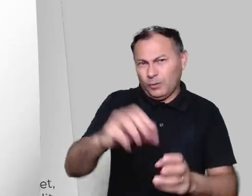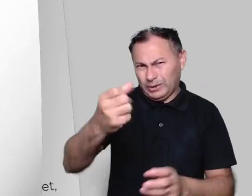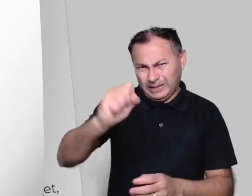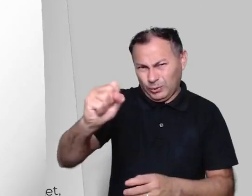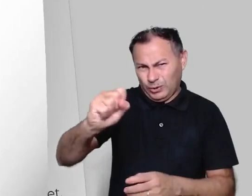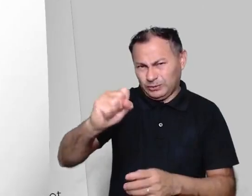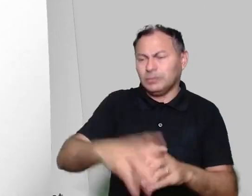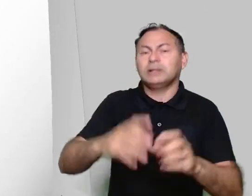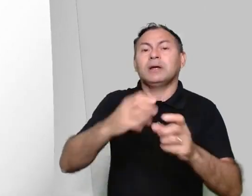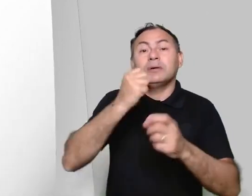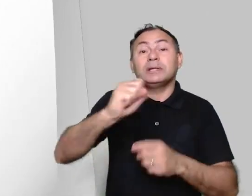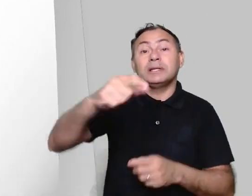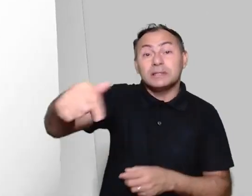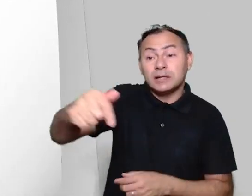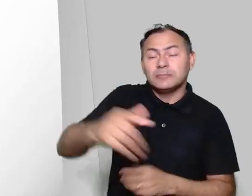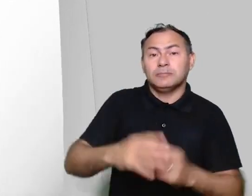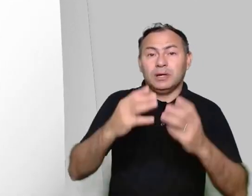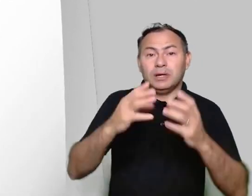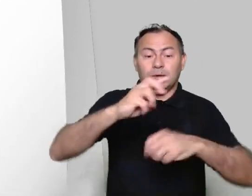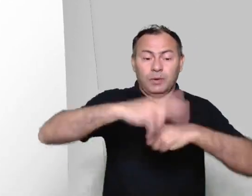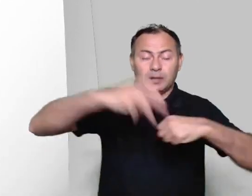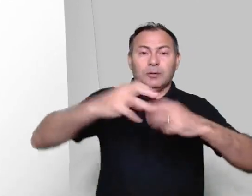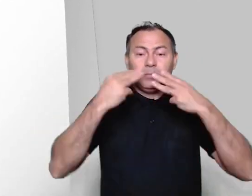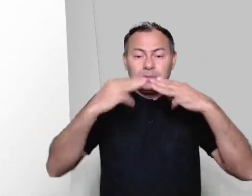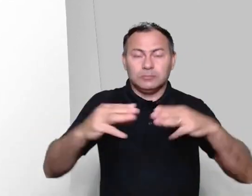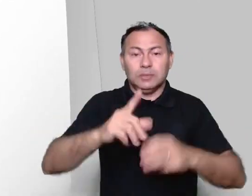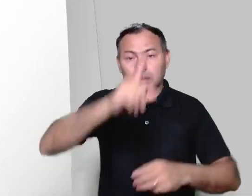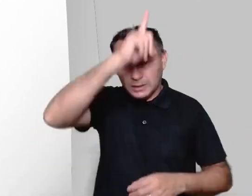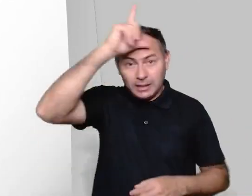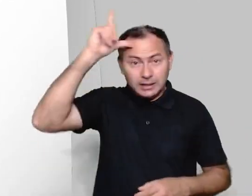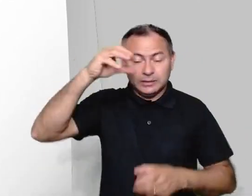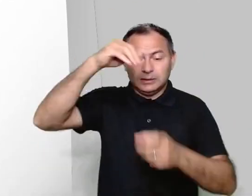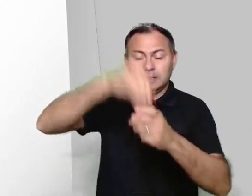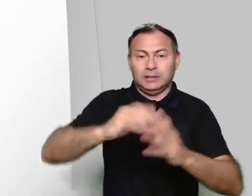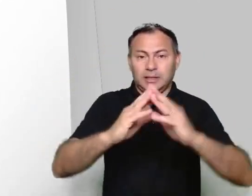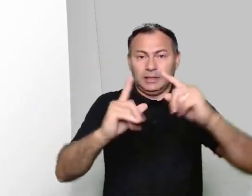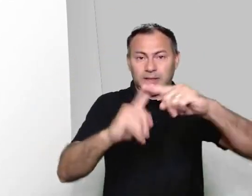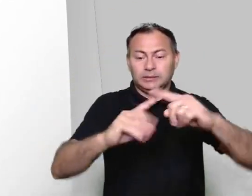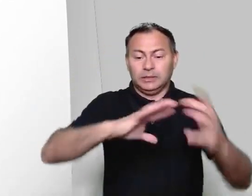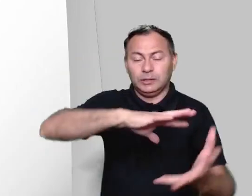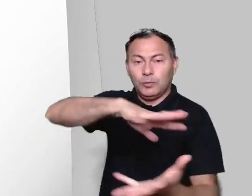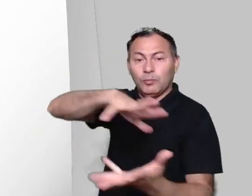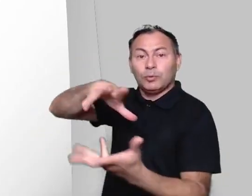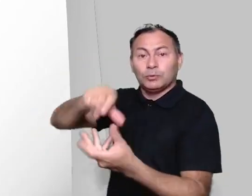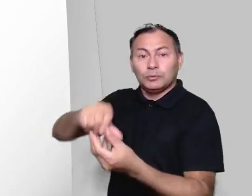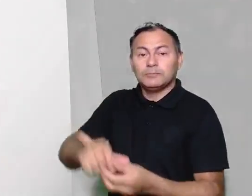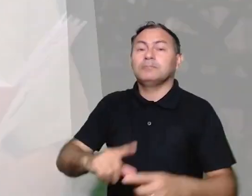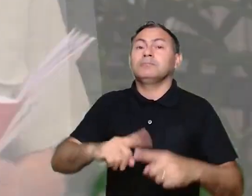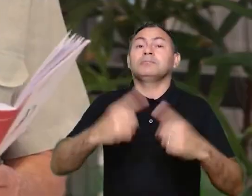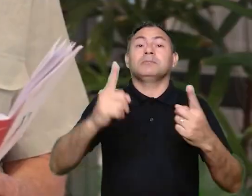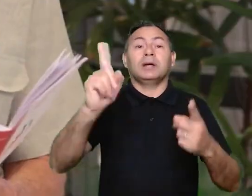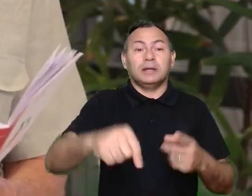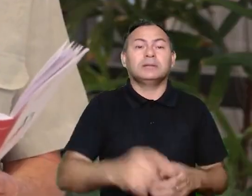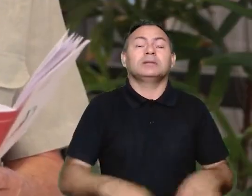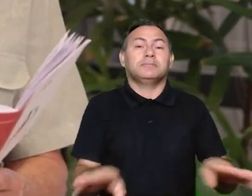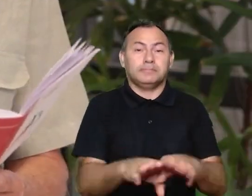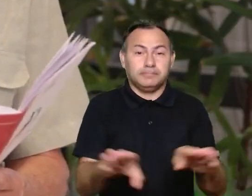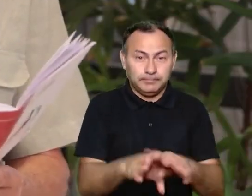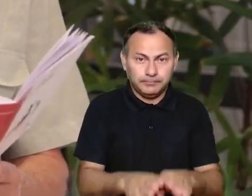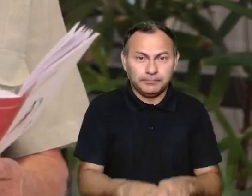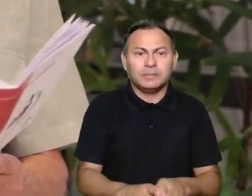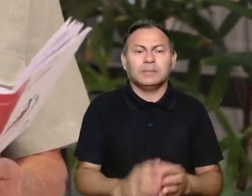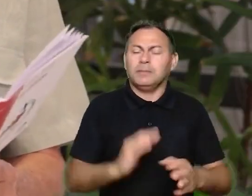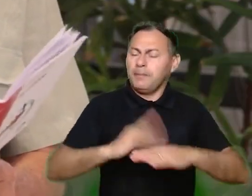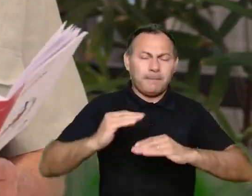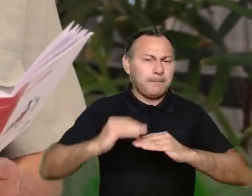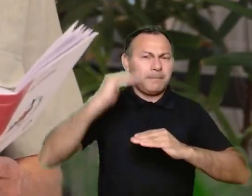tema vocação e missão dos leigos na igreja e no mundo, mas é